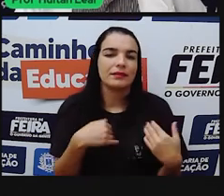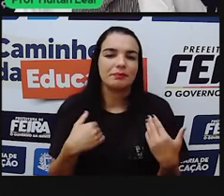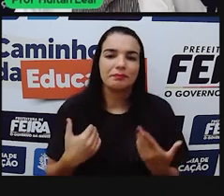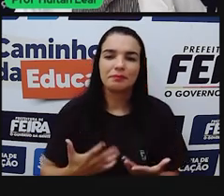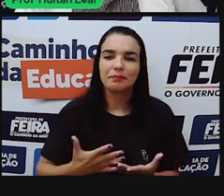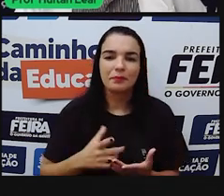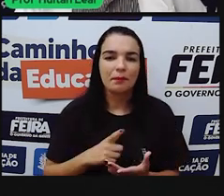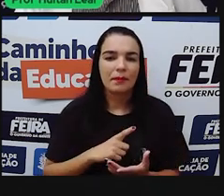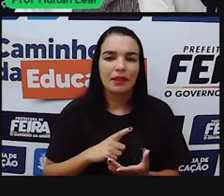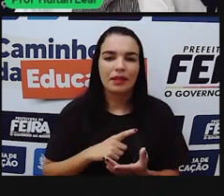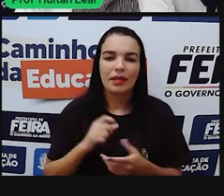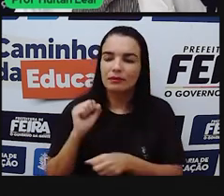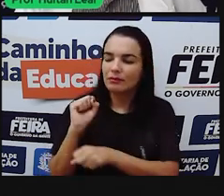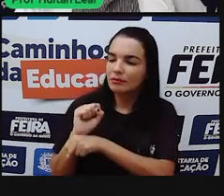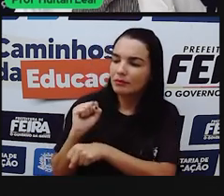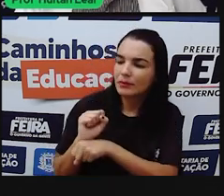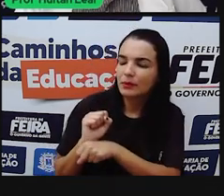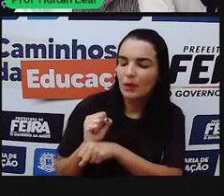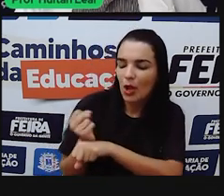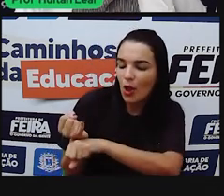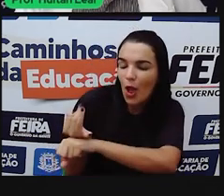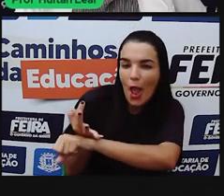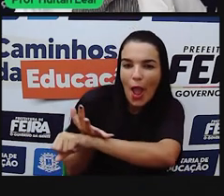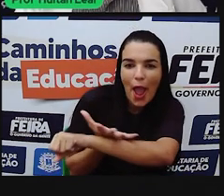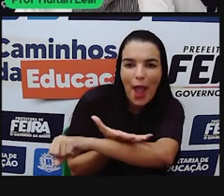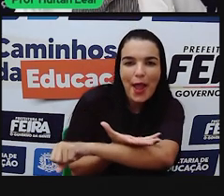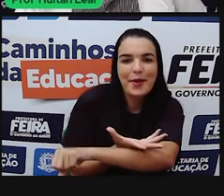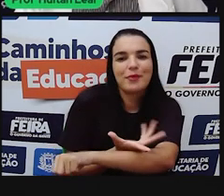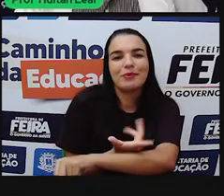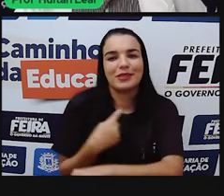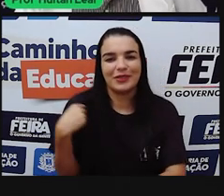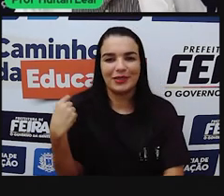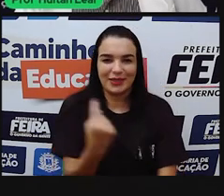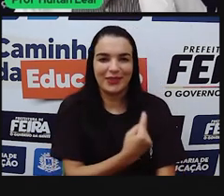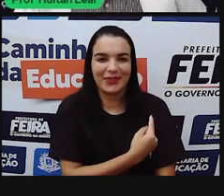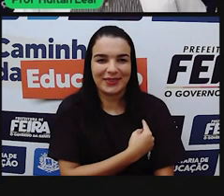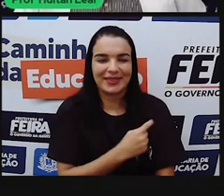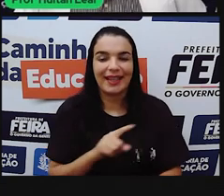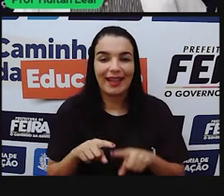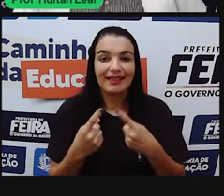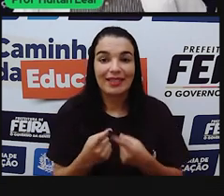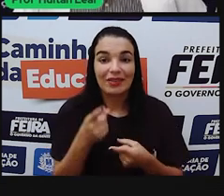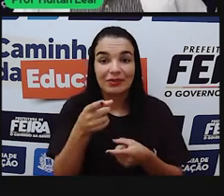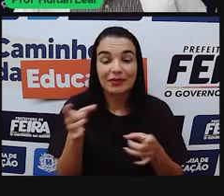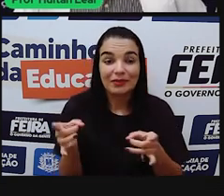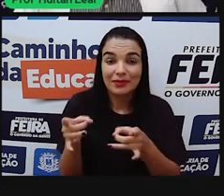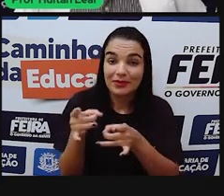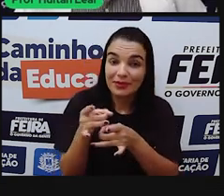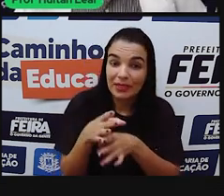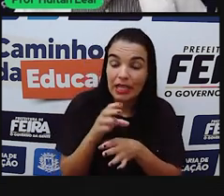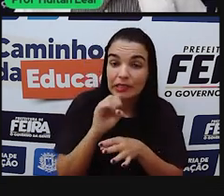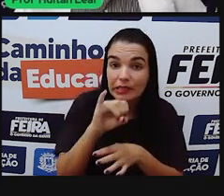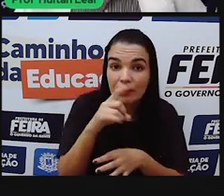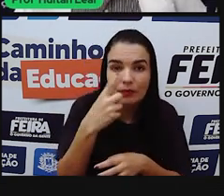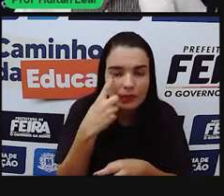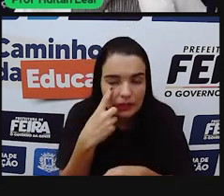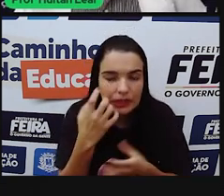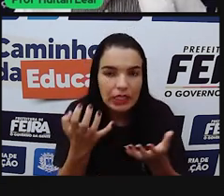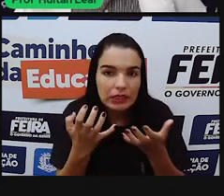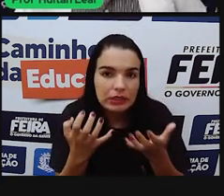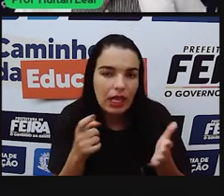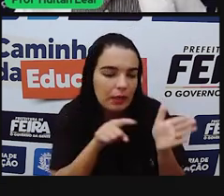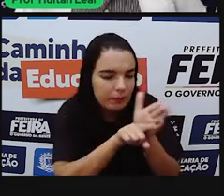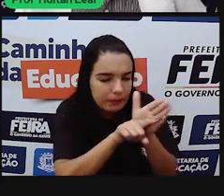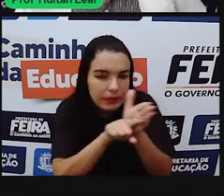é? Ela desperta grandes emoções em nós. Então, Isaí, se vocês quiserem consultar